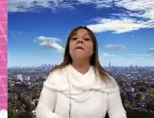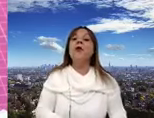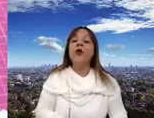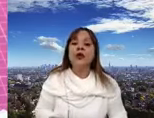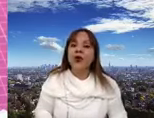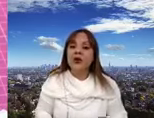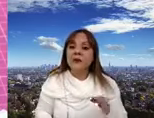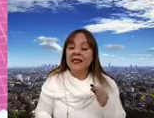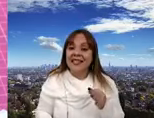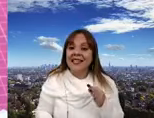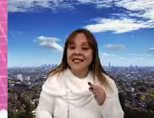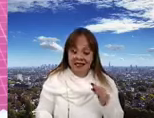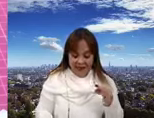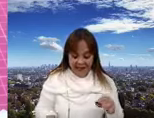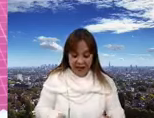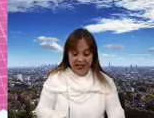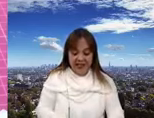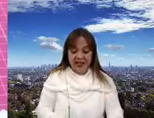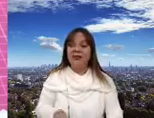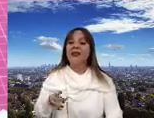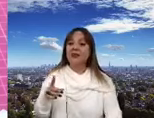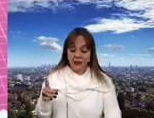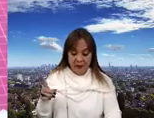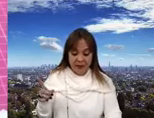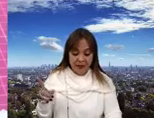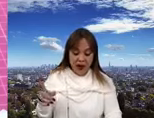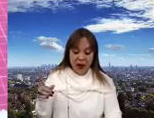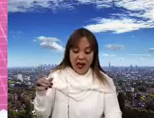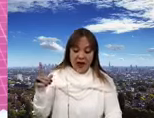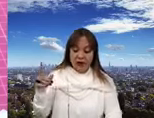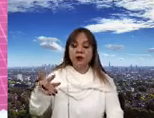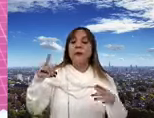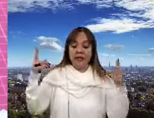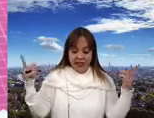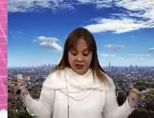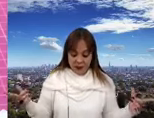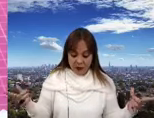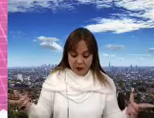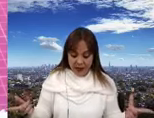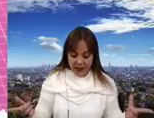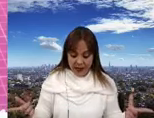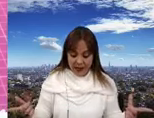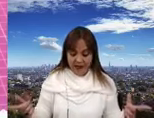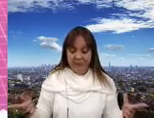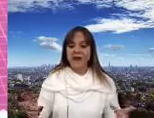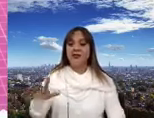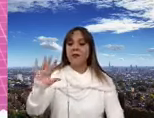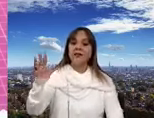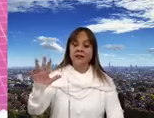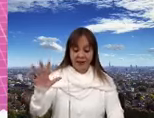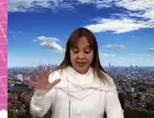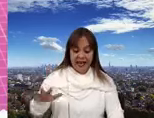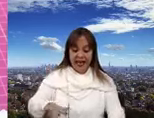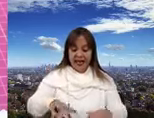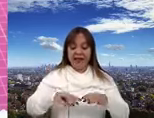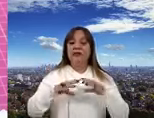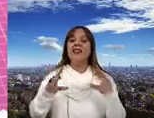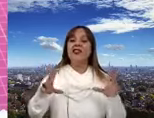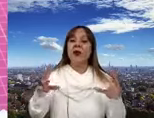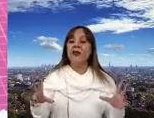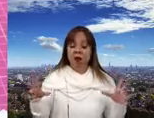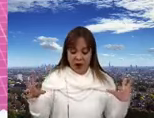muitos presentes da Santa Fé. Gente, são tantos os prêmios, ó. Um super kit de produtos da Santa Fé. Só para vocês terem uma ideia, tem